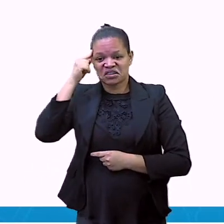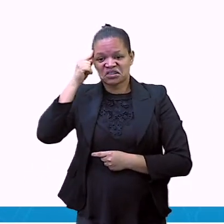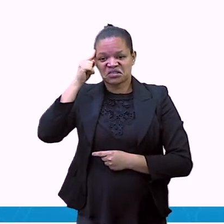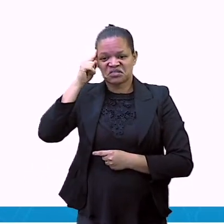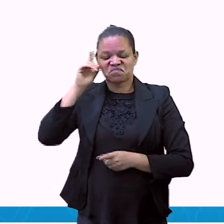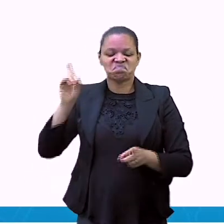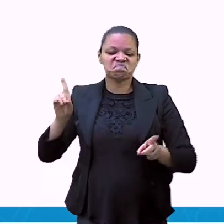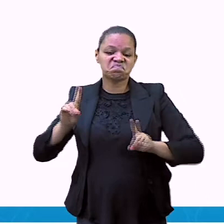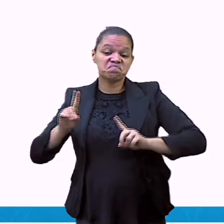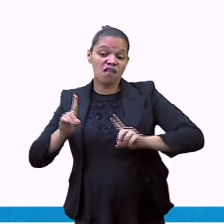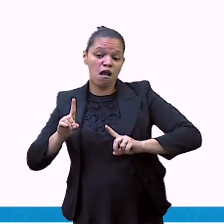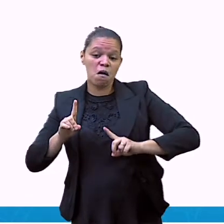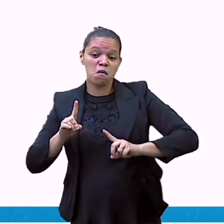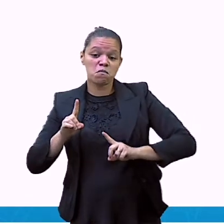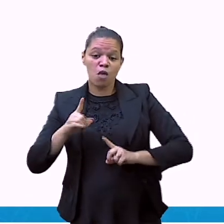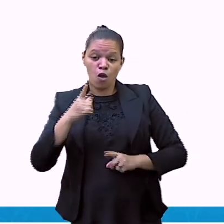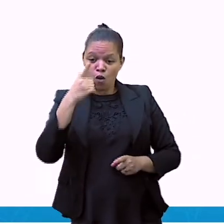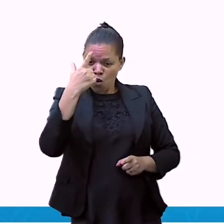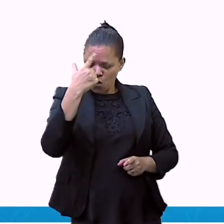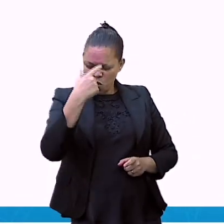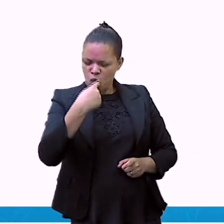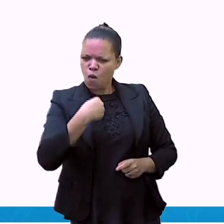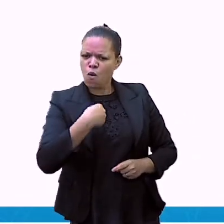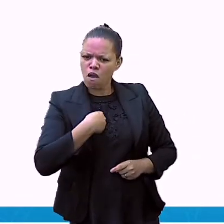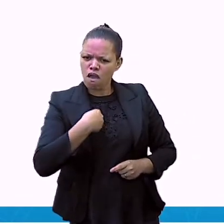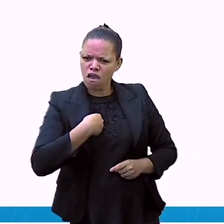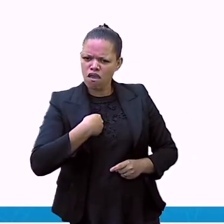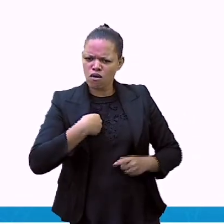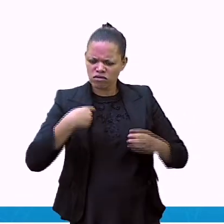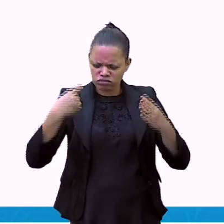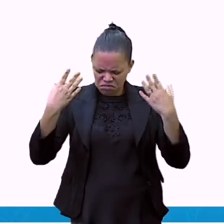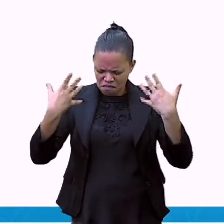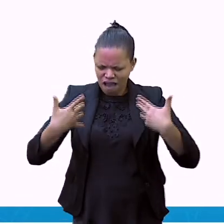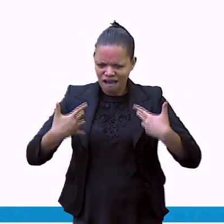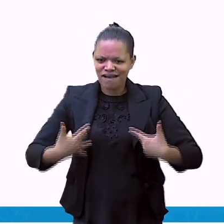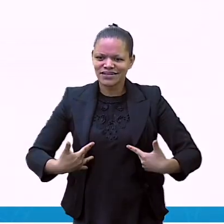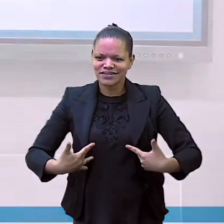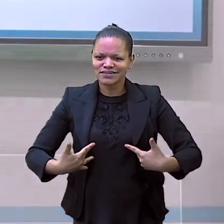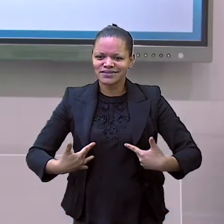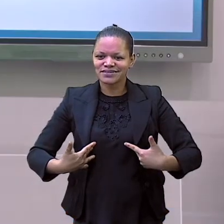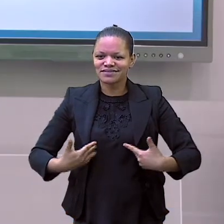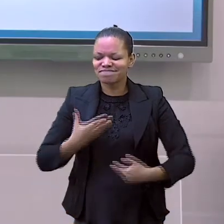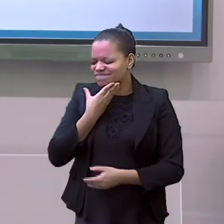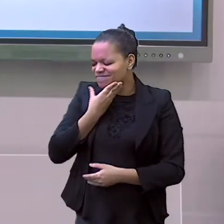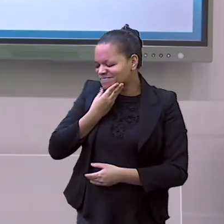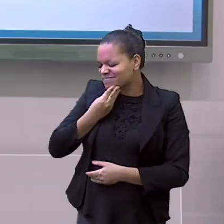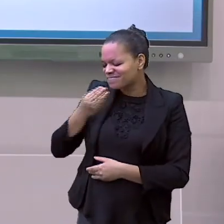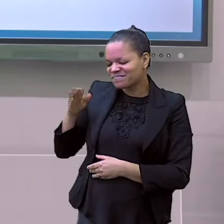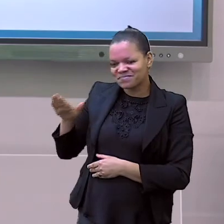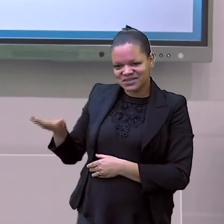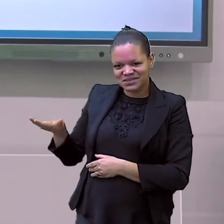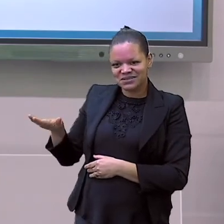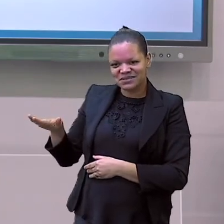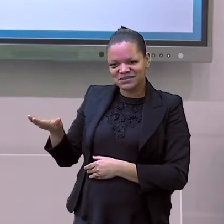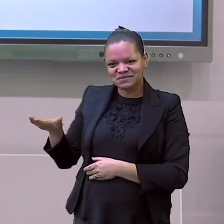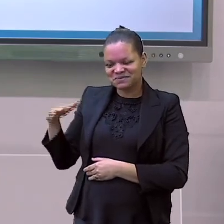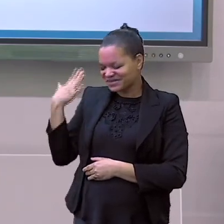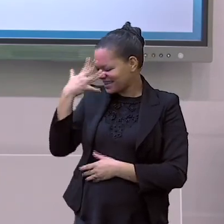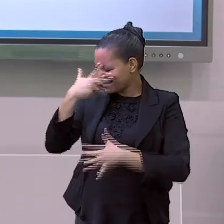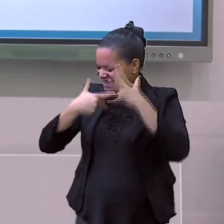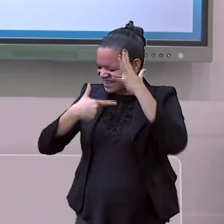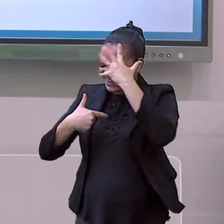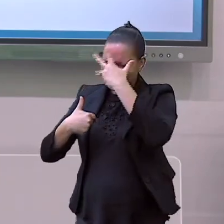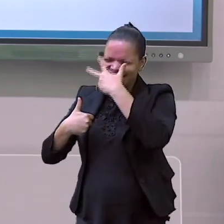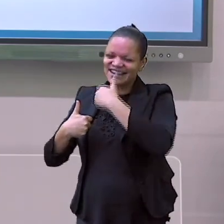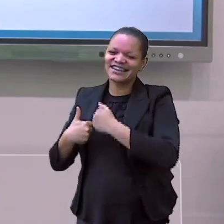sou assim, sou menino. Pedro Bandeira. Muito lindo esse poema.